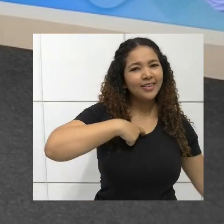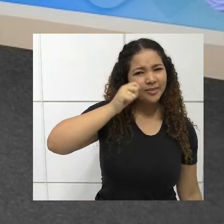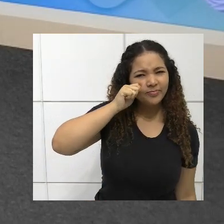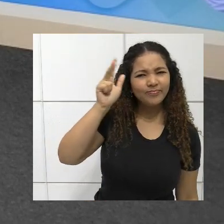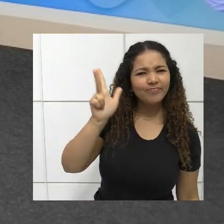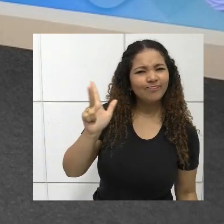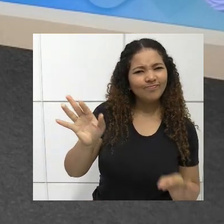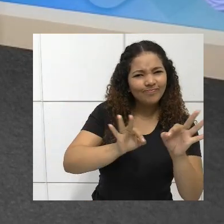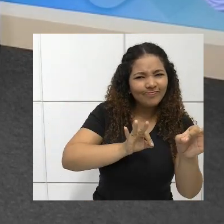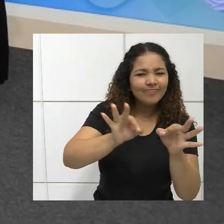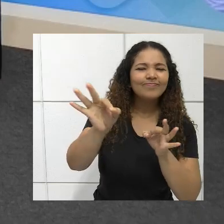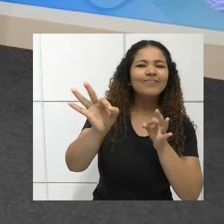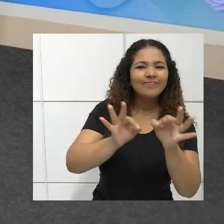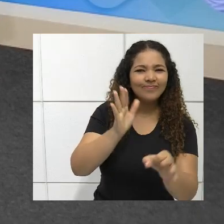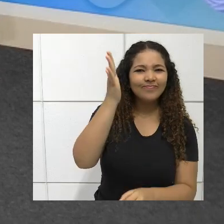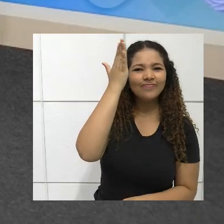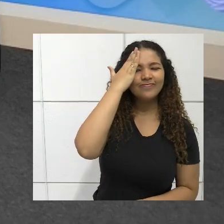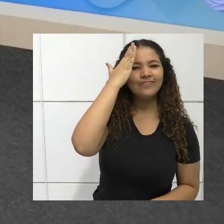tentações é mais que